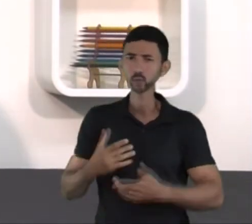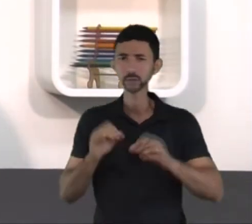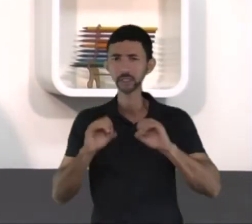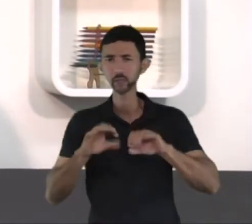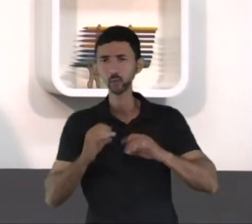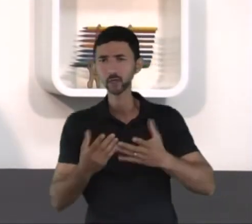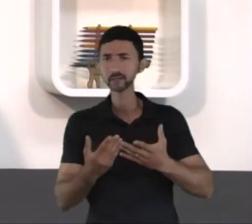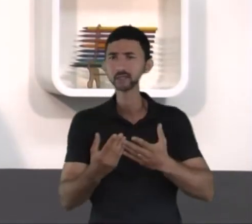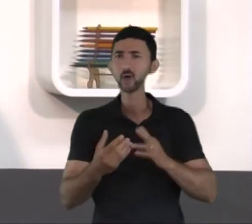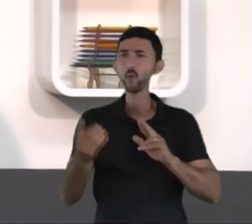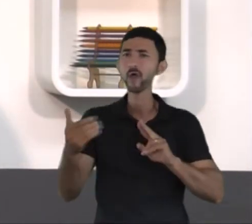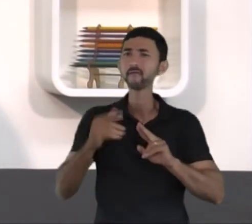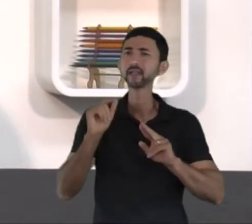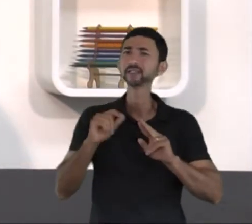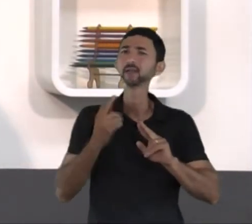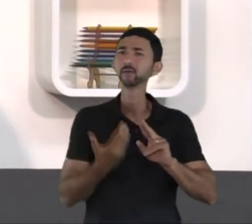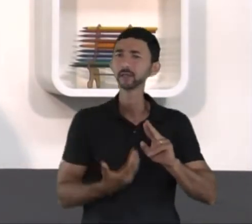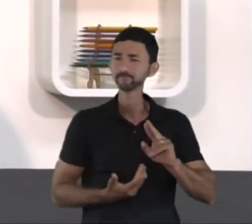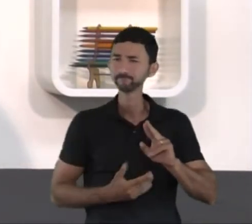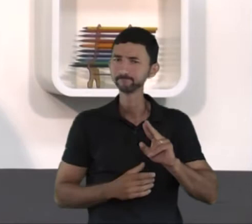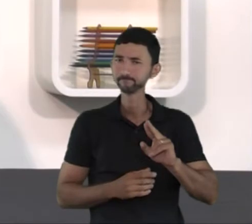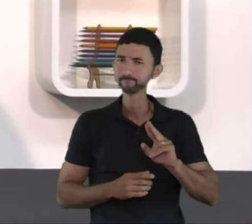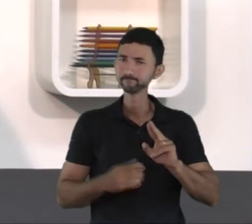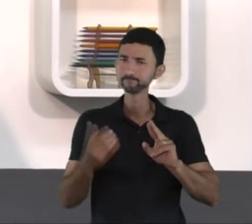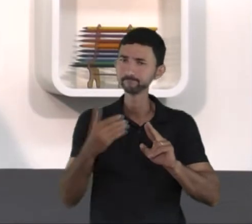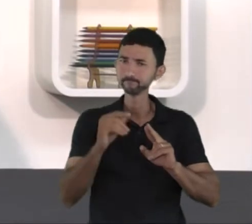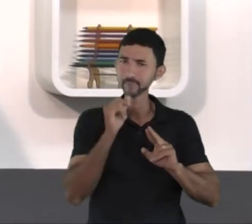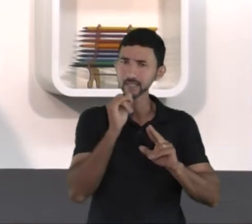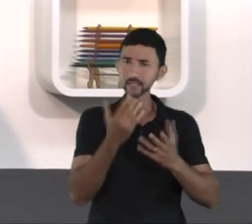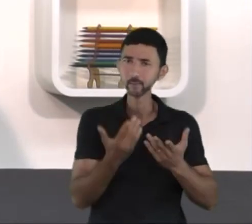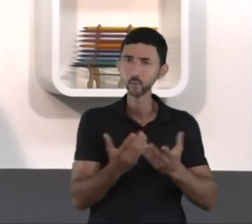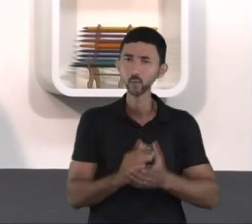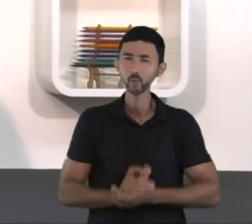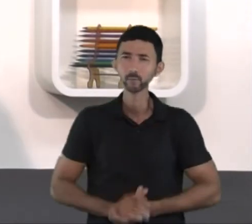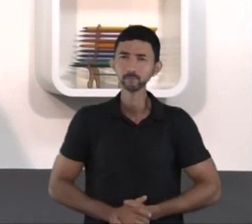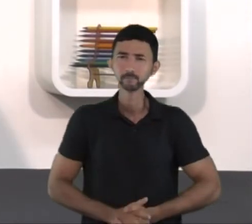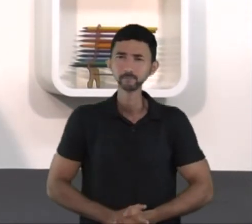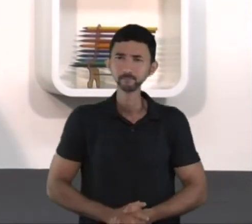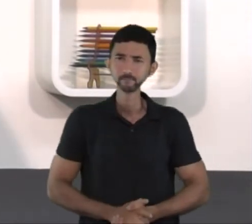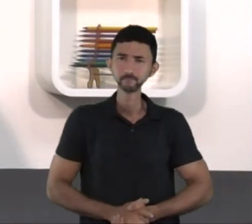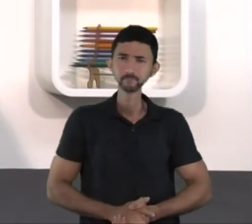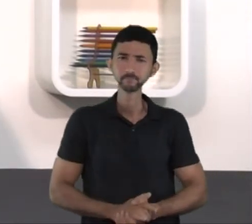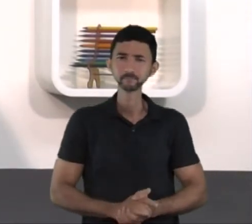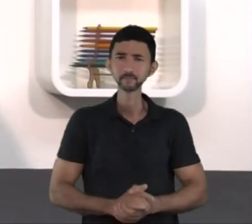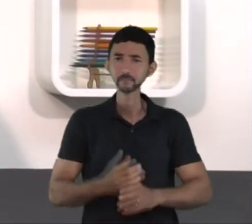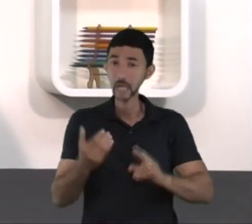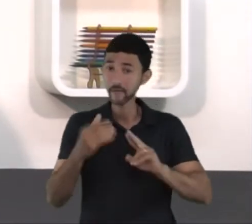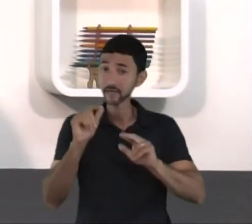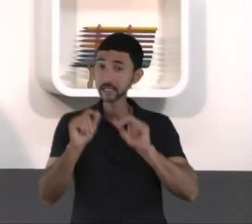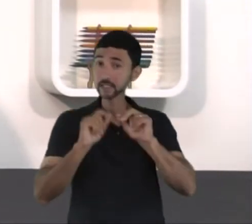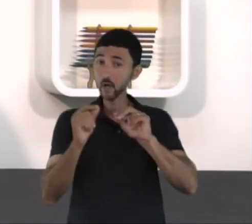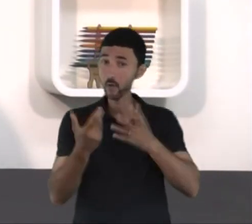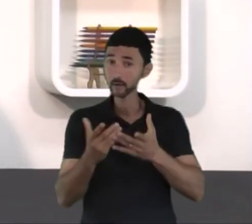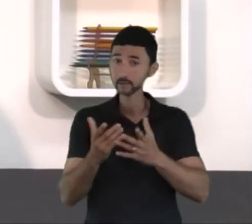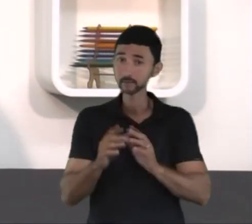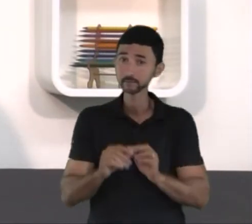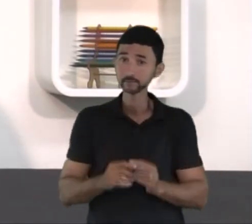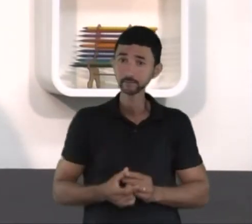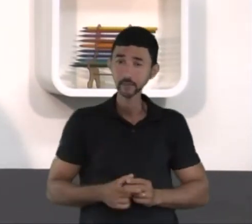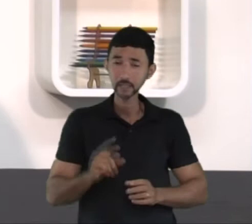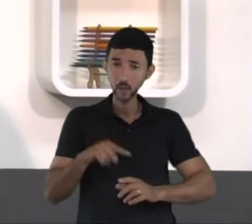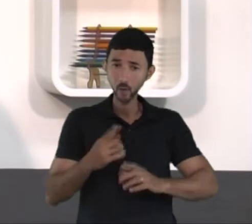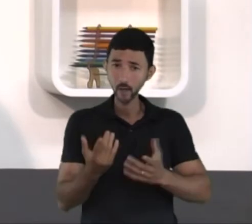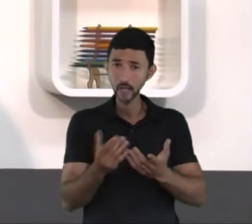uma das referências mundiais, né? E eu não estou discutindo se é melhor, se é um país melhor ou pior, mas é um